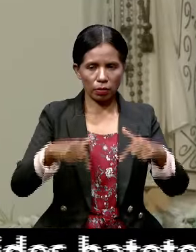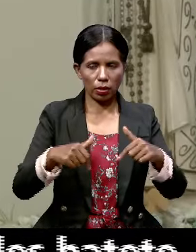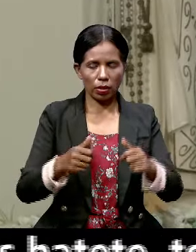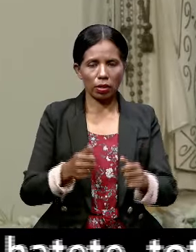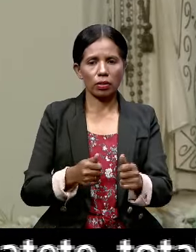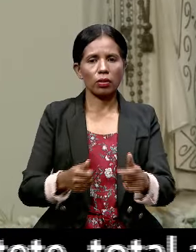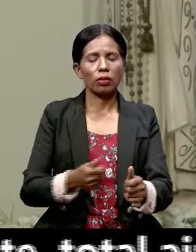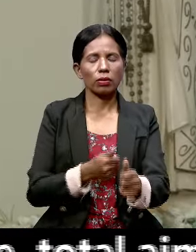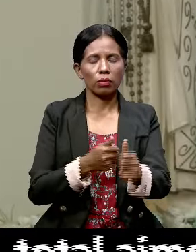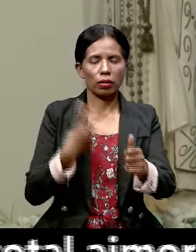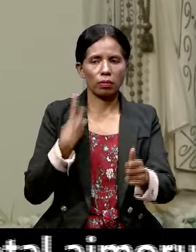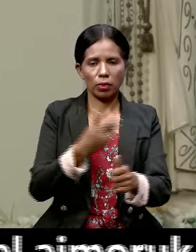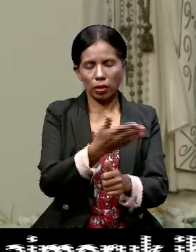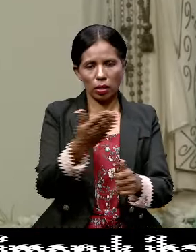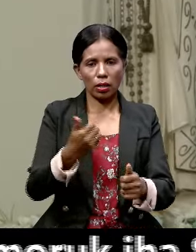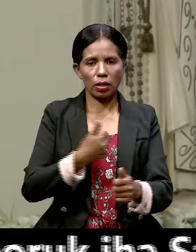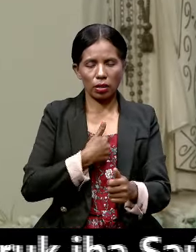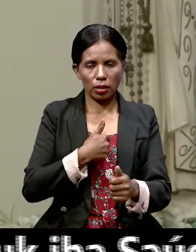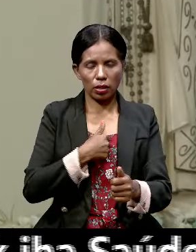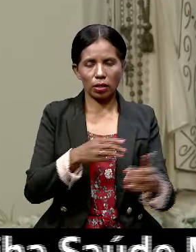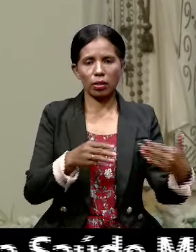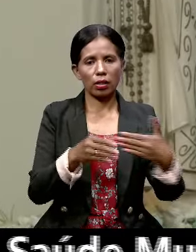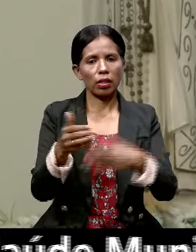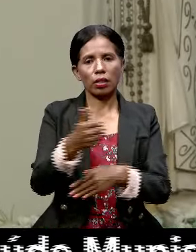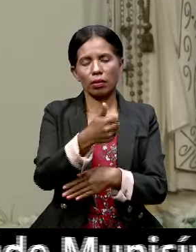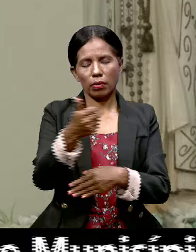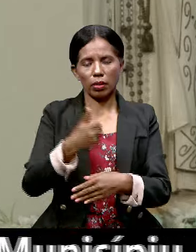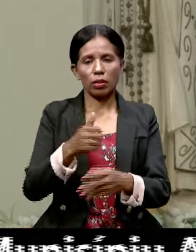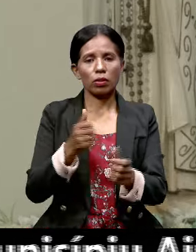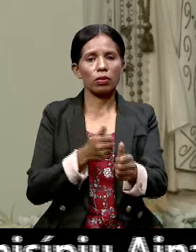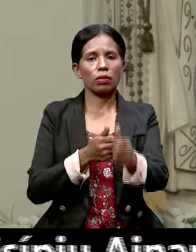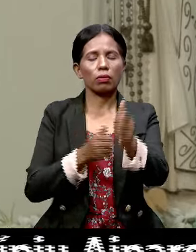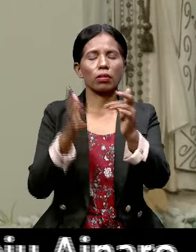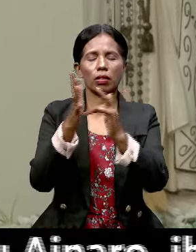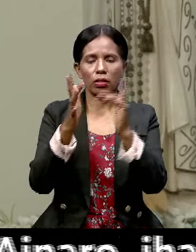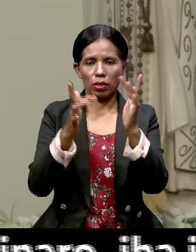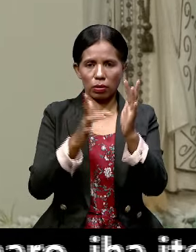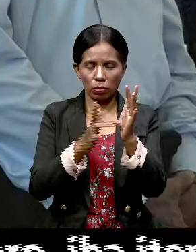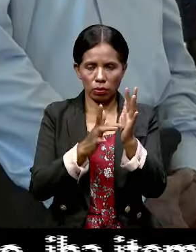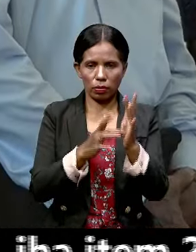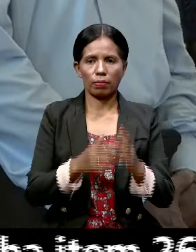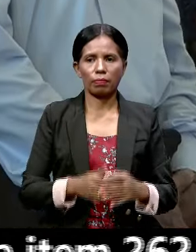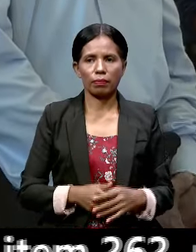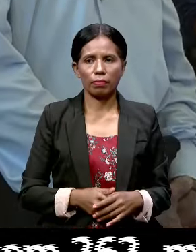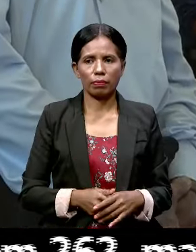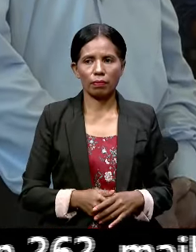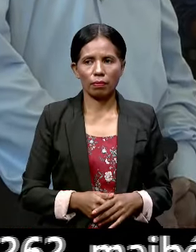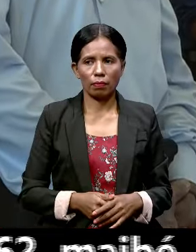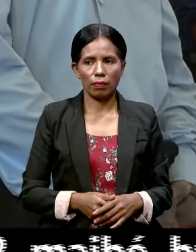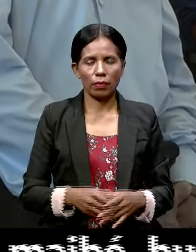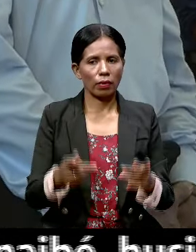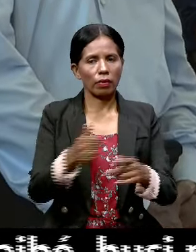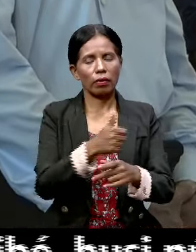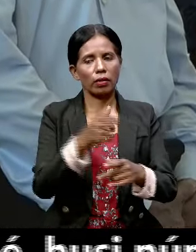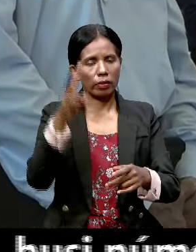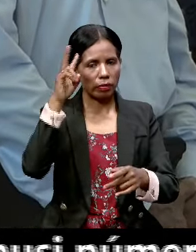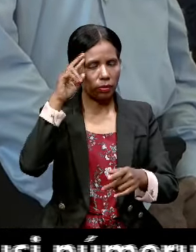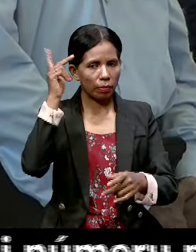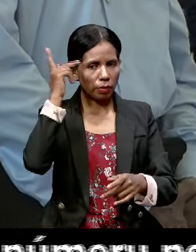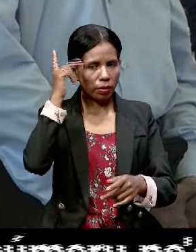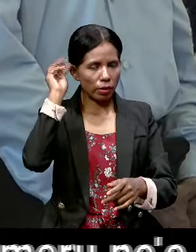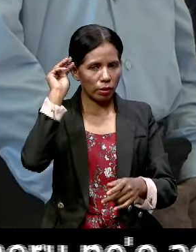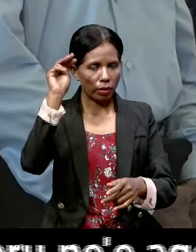ikaniaan. Oli modela ida neaan tui Jesus o bom pastor. E a senhora Insaluk,